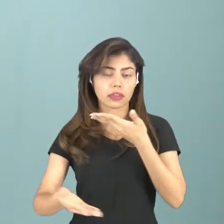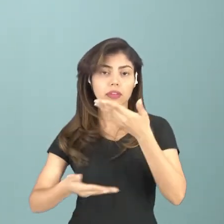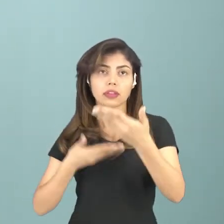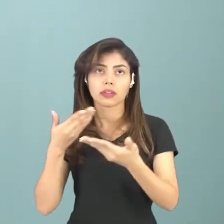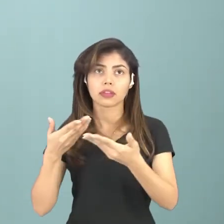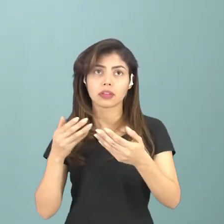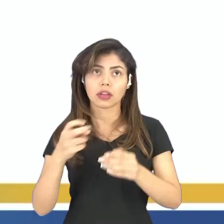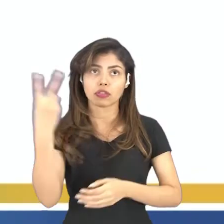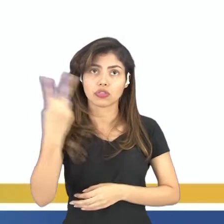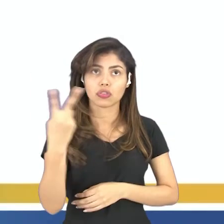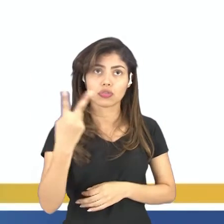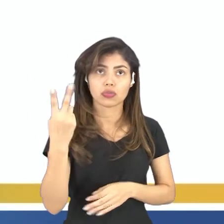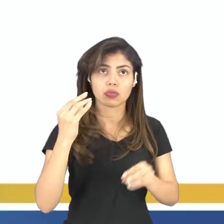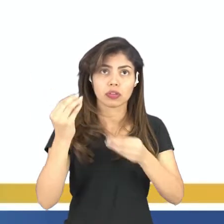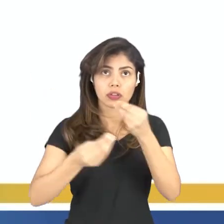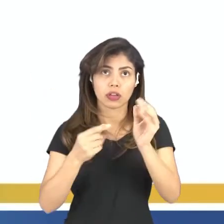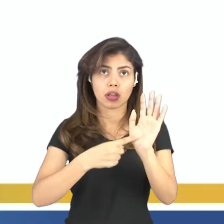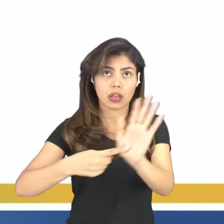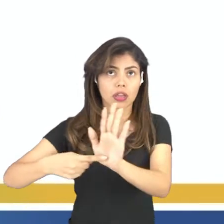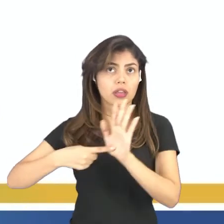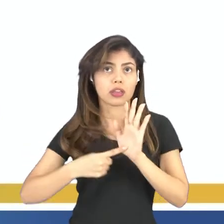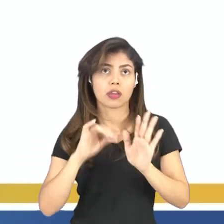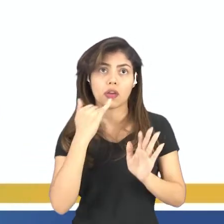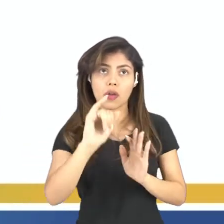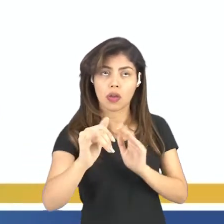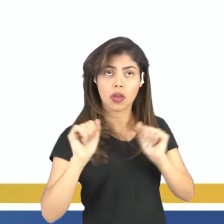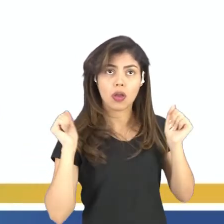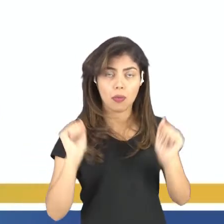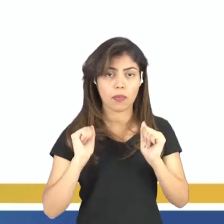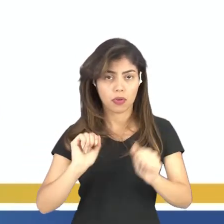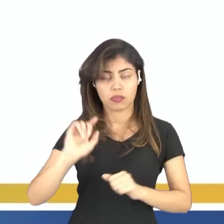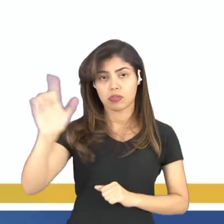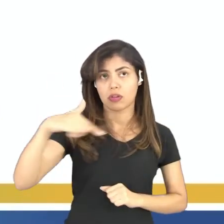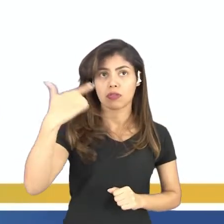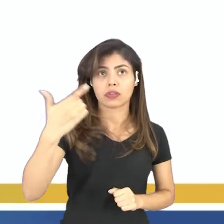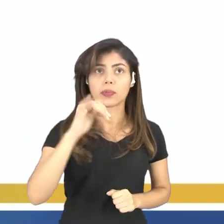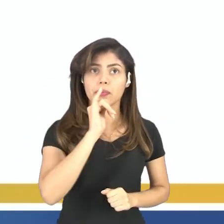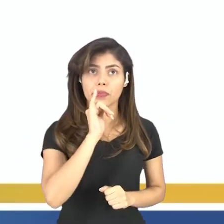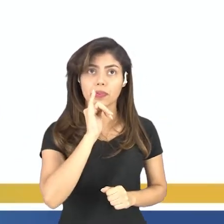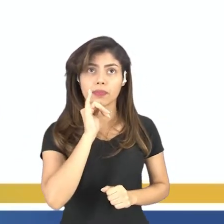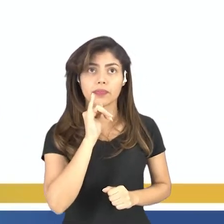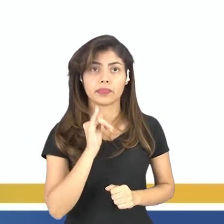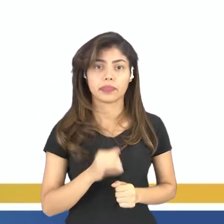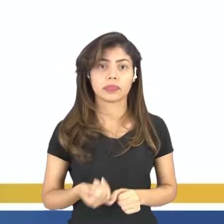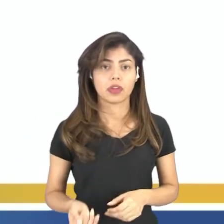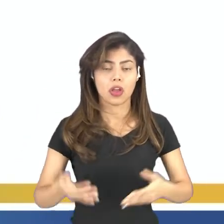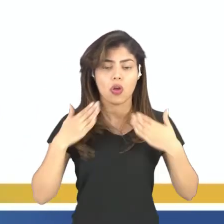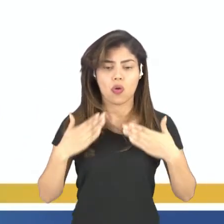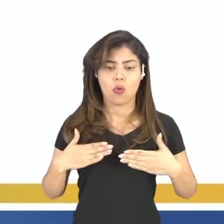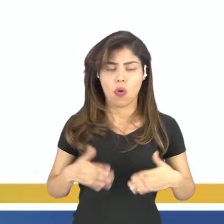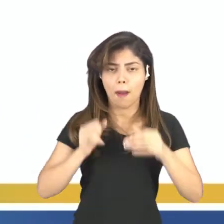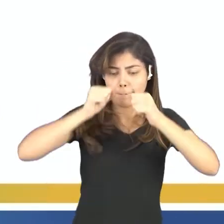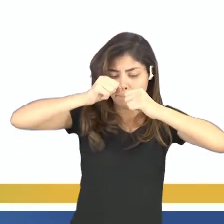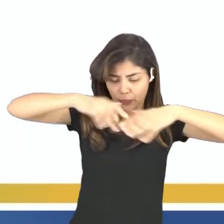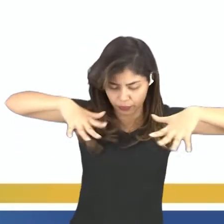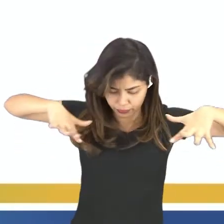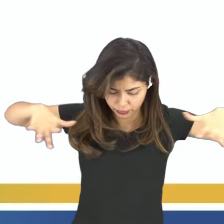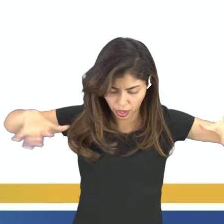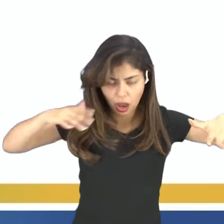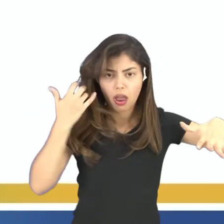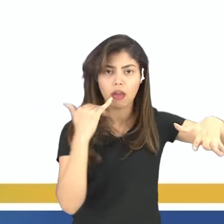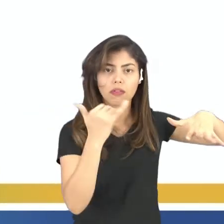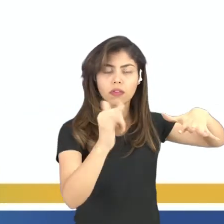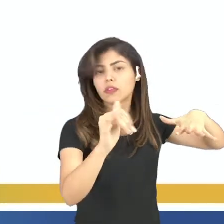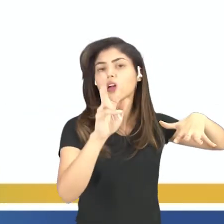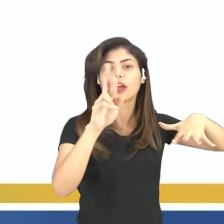Bom, continuando na transferência, nós temos aí as duas formas fundamentais de energia, pode se converter na outra. Por exemplo, num corpo em